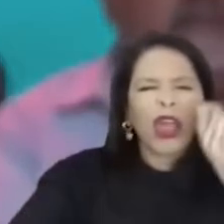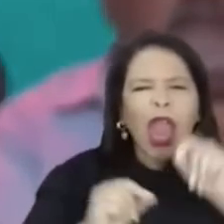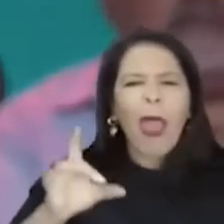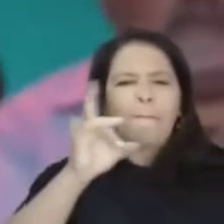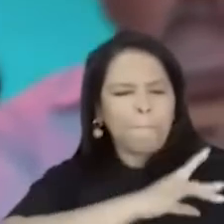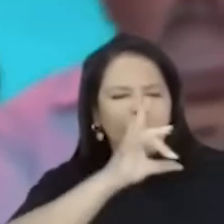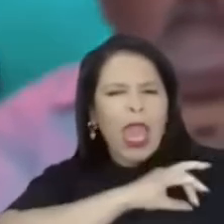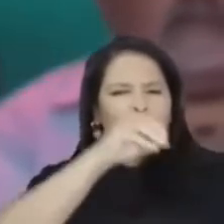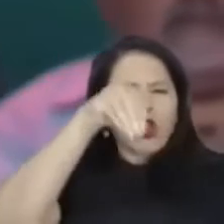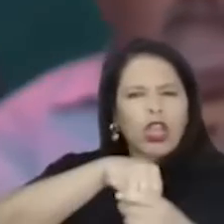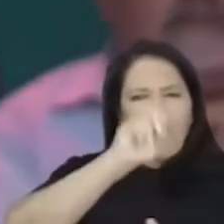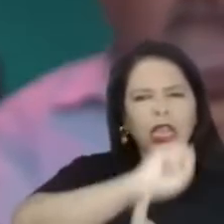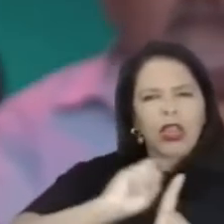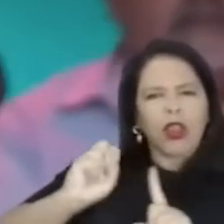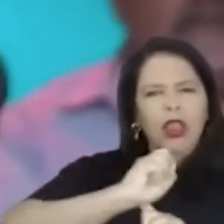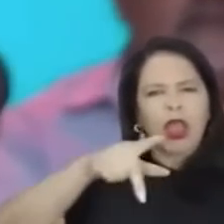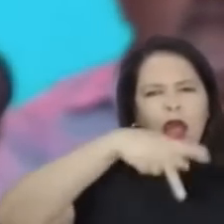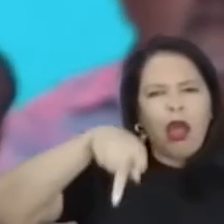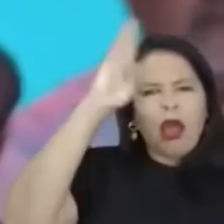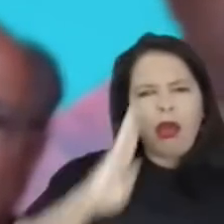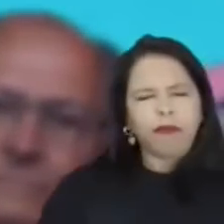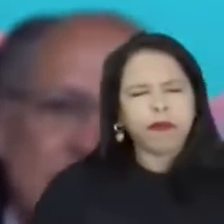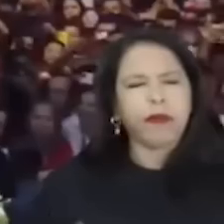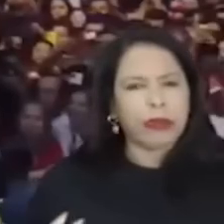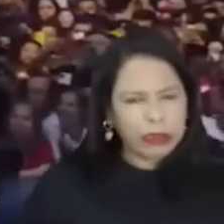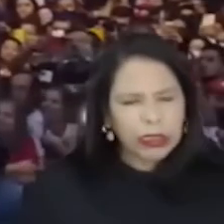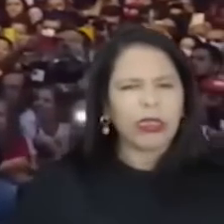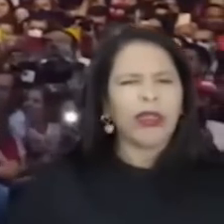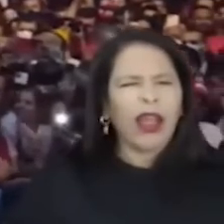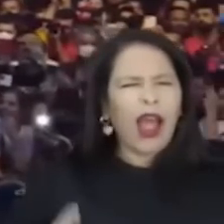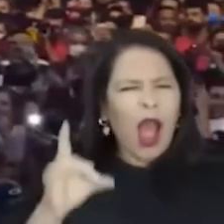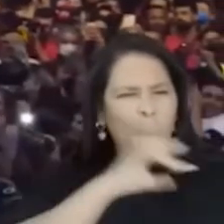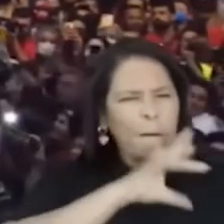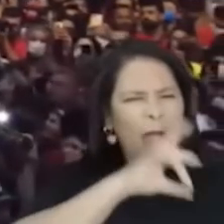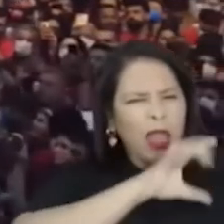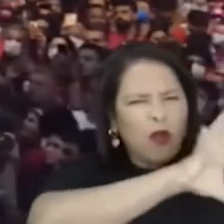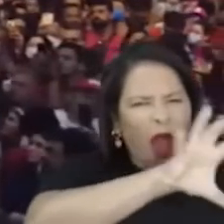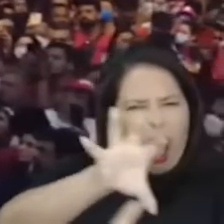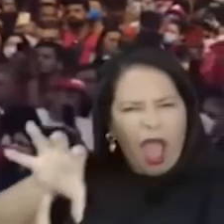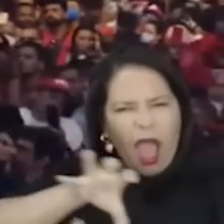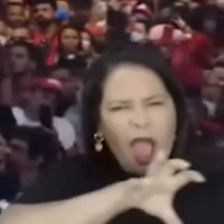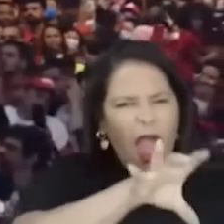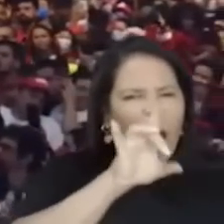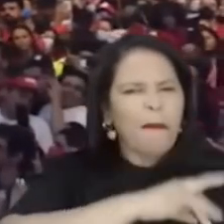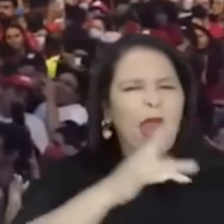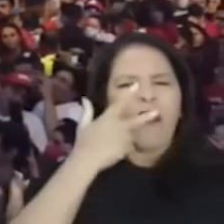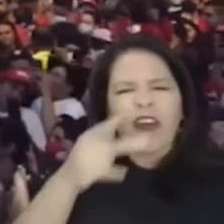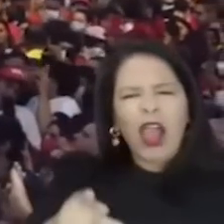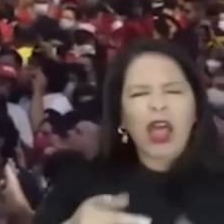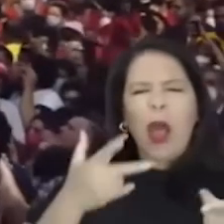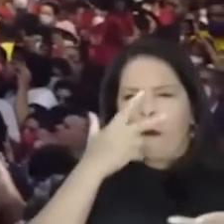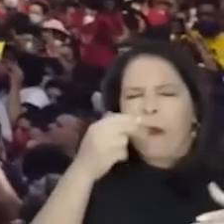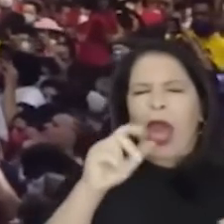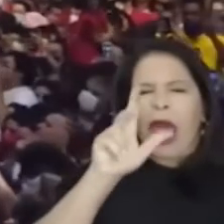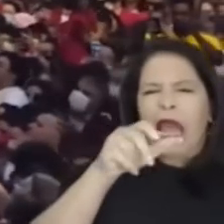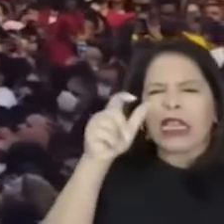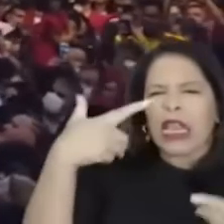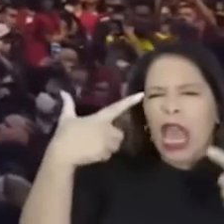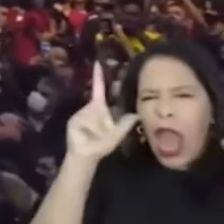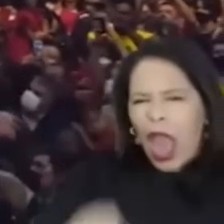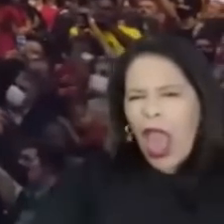brasileira. Estão querendo dizer que tem uma polarização criminosa. E